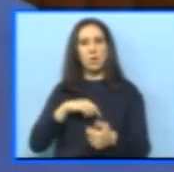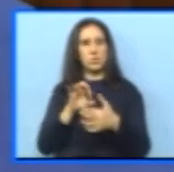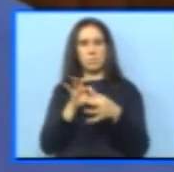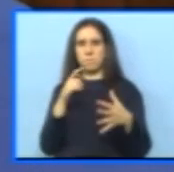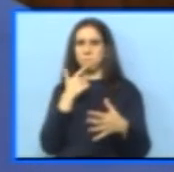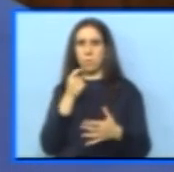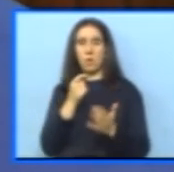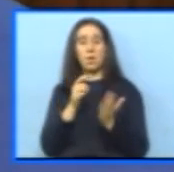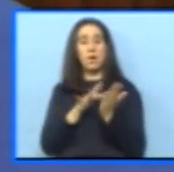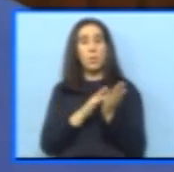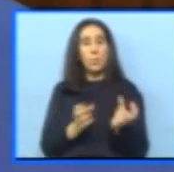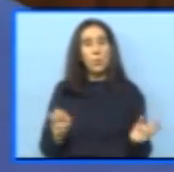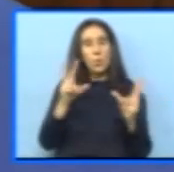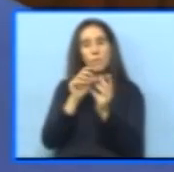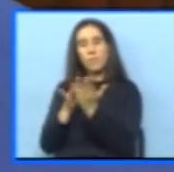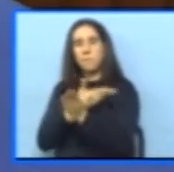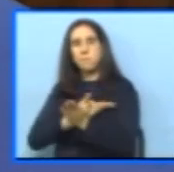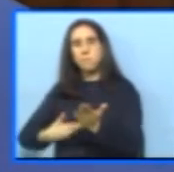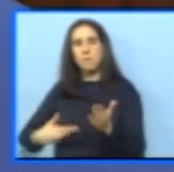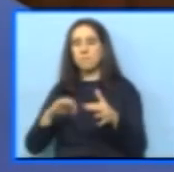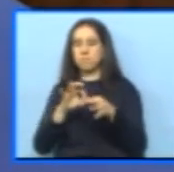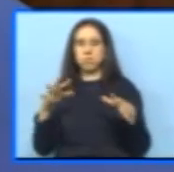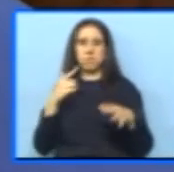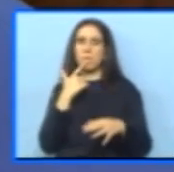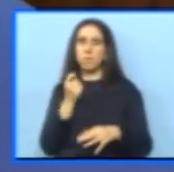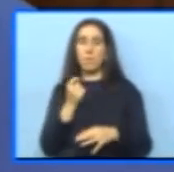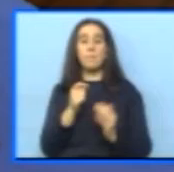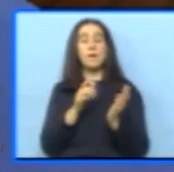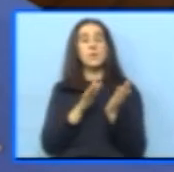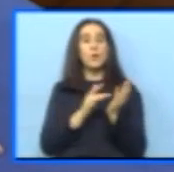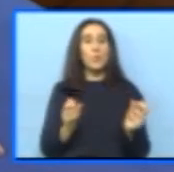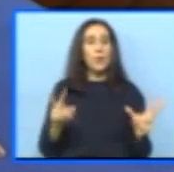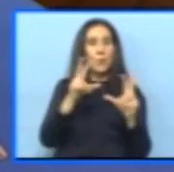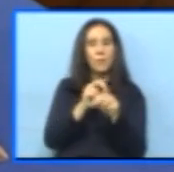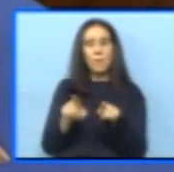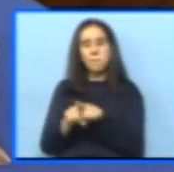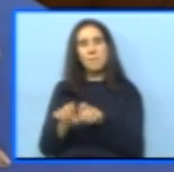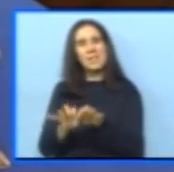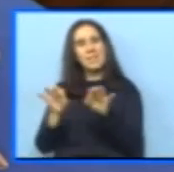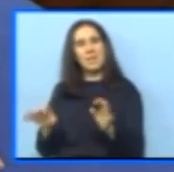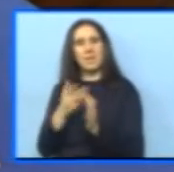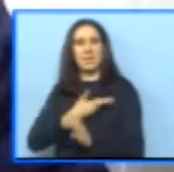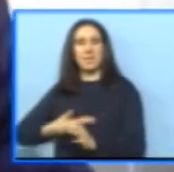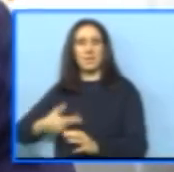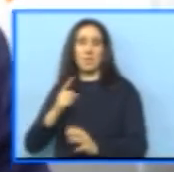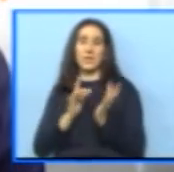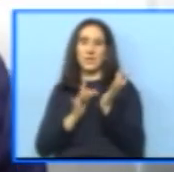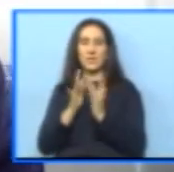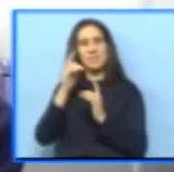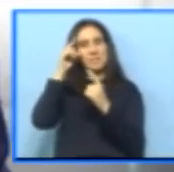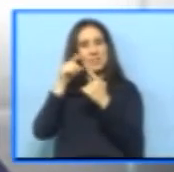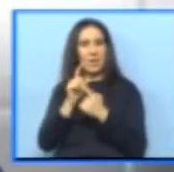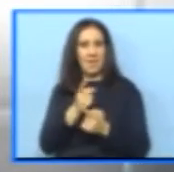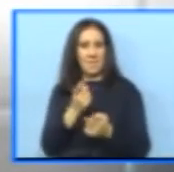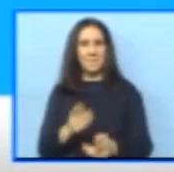Novo Testamento do Antigo Testamento, mas não podemos reduzir o Novo ao Antigo. E é isso, de facto, a missão de Jesus. O